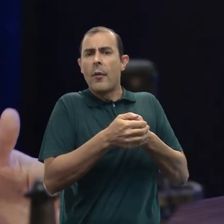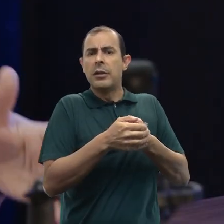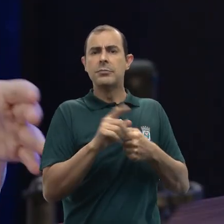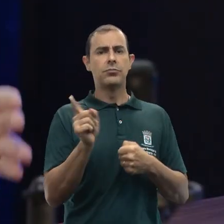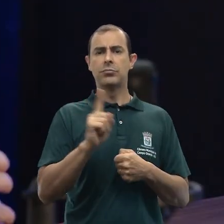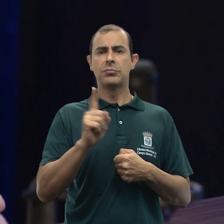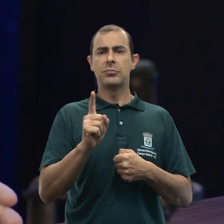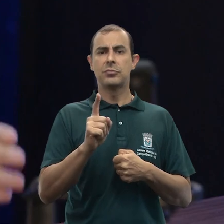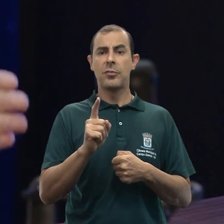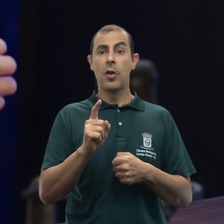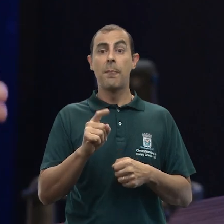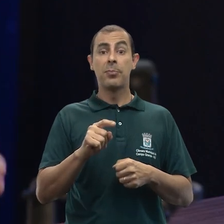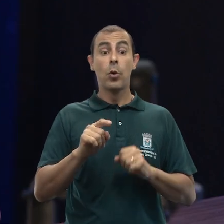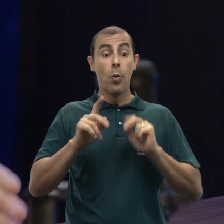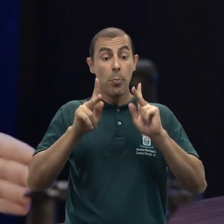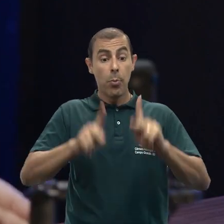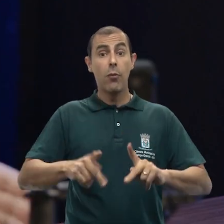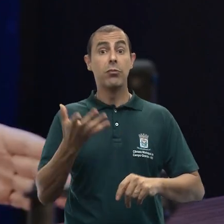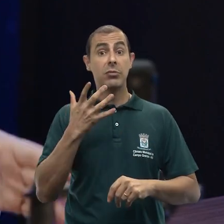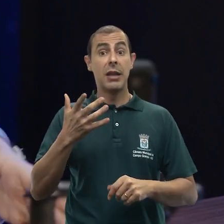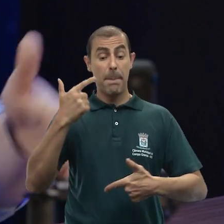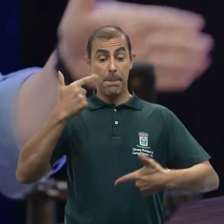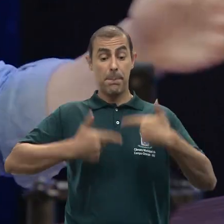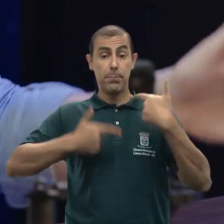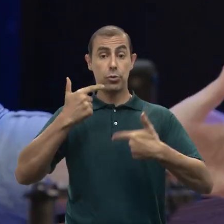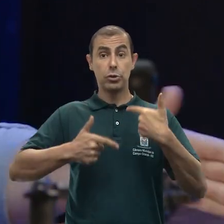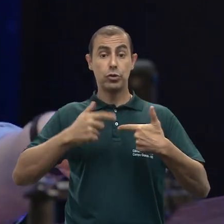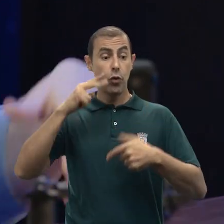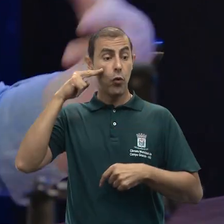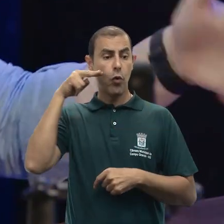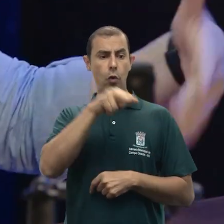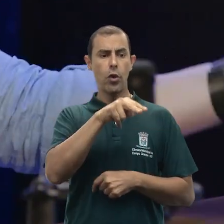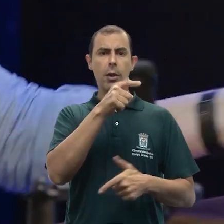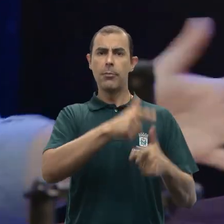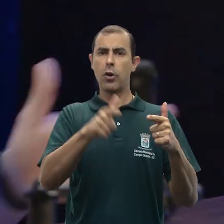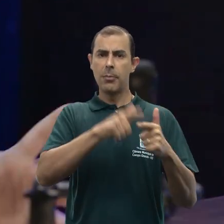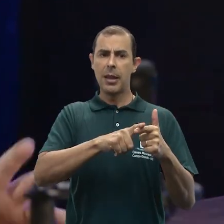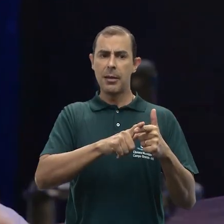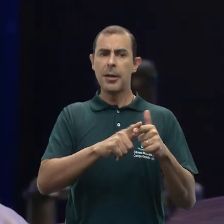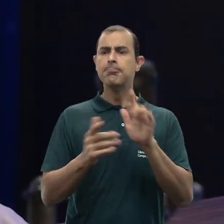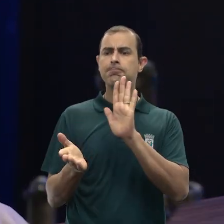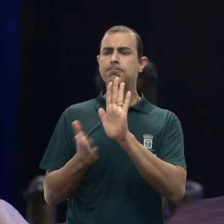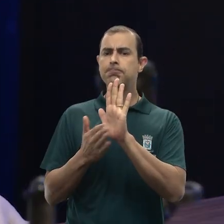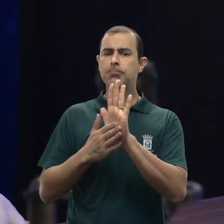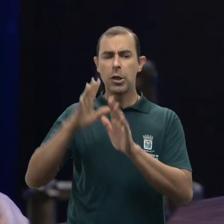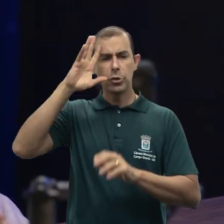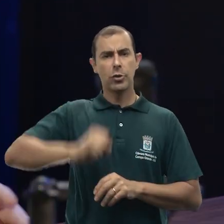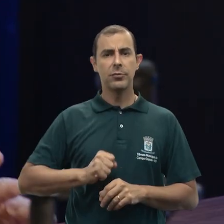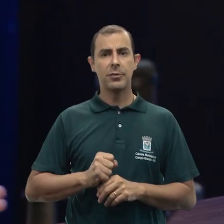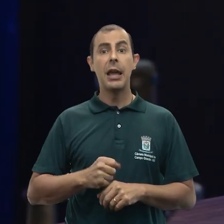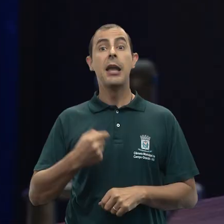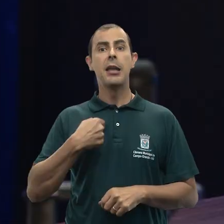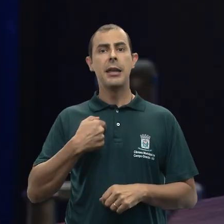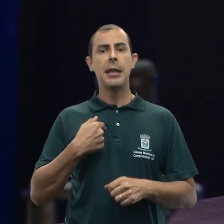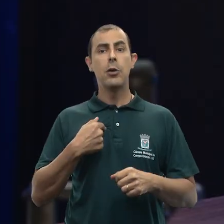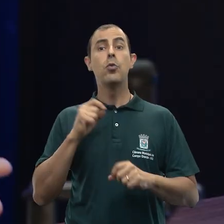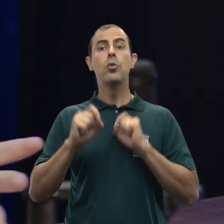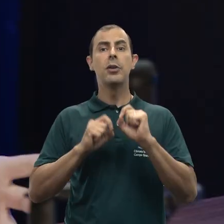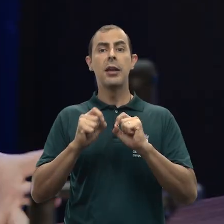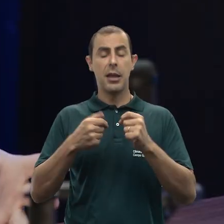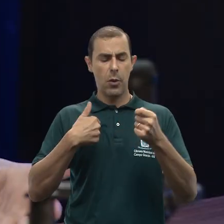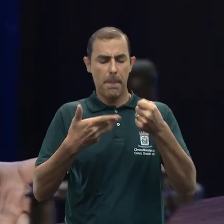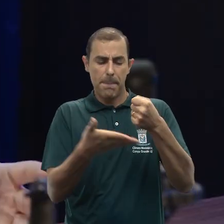tapete. As pessoas querem políticos que olhem para os problemas e também apresentem soluções. Então eu faço parte